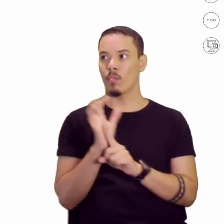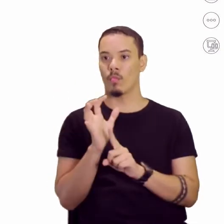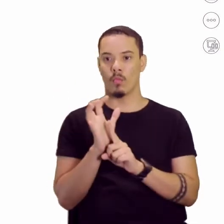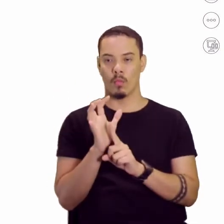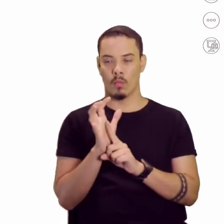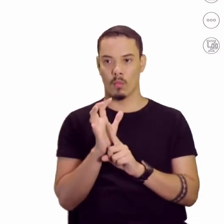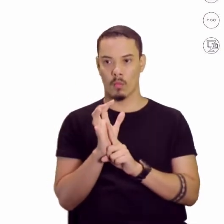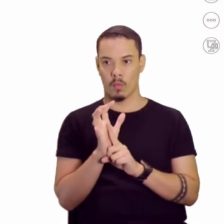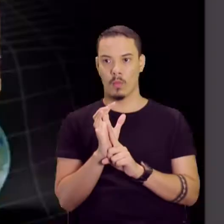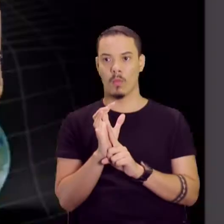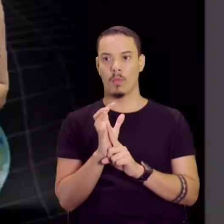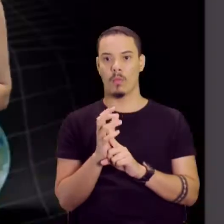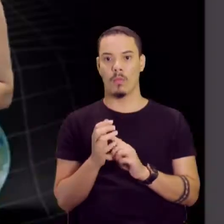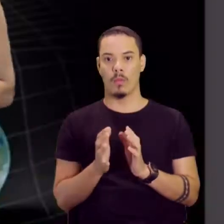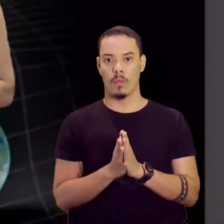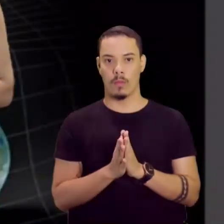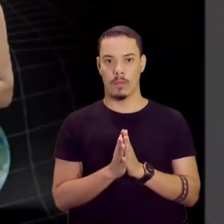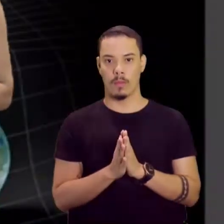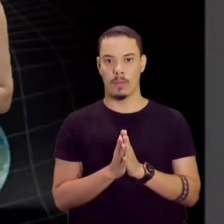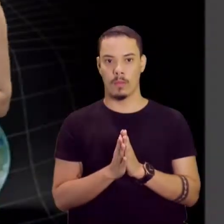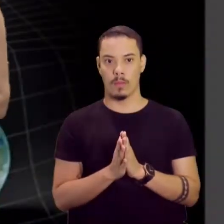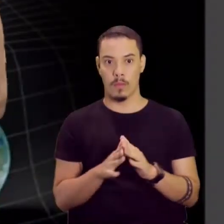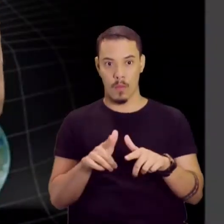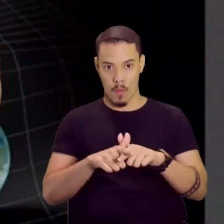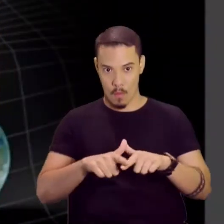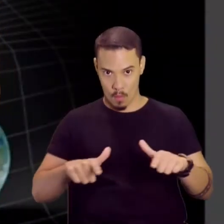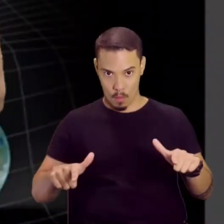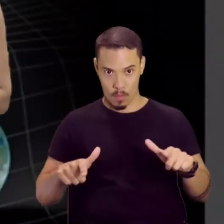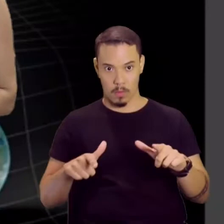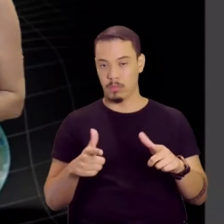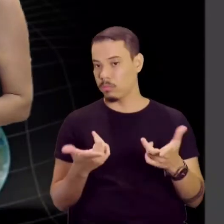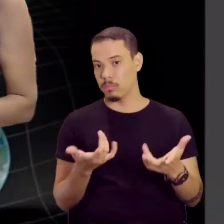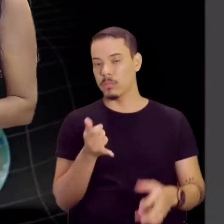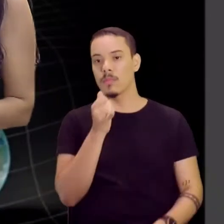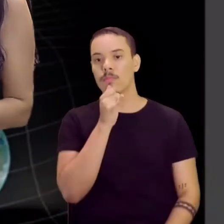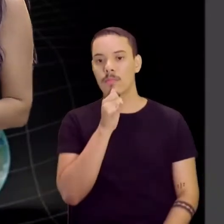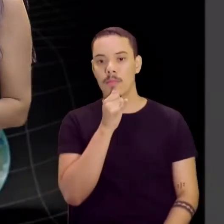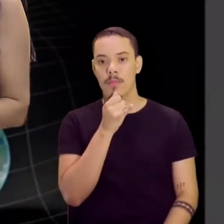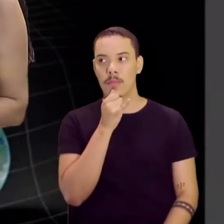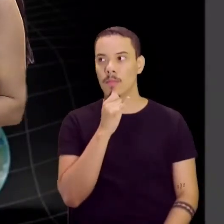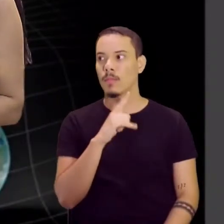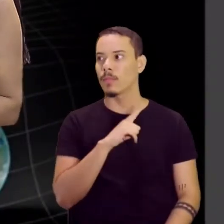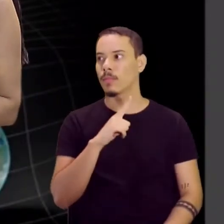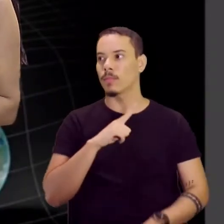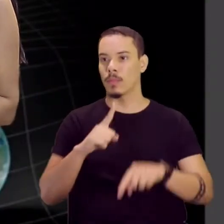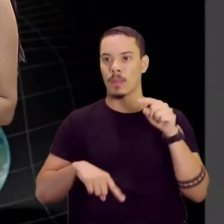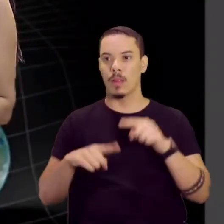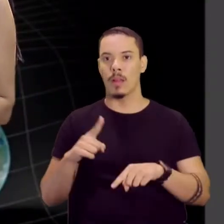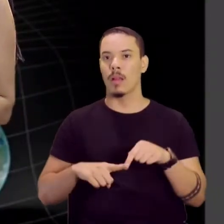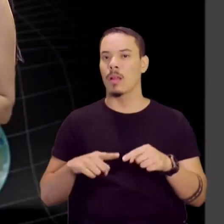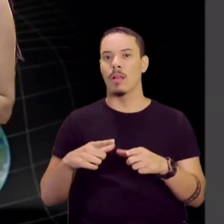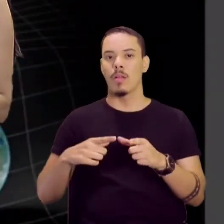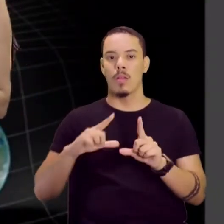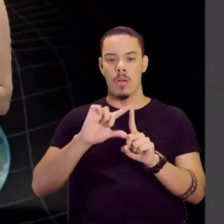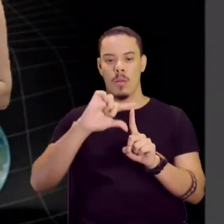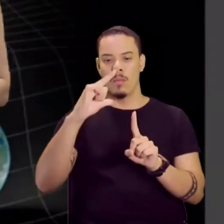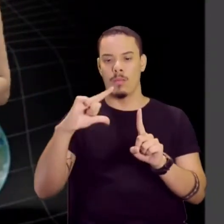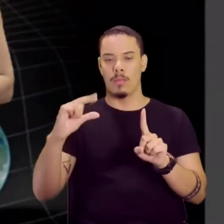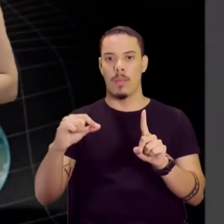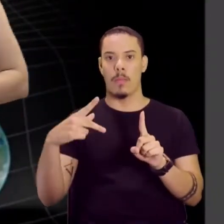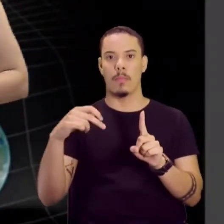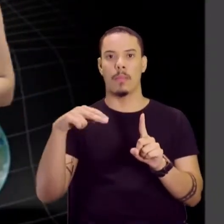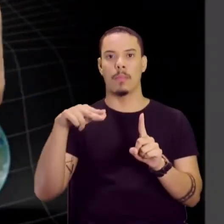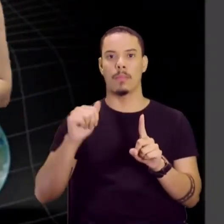vem com nós. Um tubo de vácuo, né? Um tubo, aí você coloca os dois. Uma pena foi colocado, feita essa experiência com